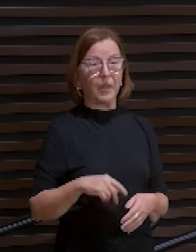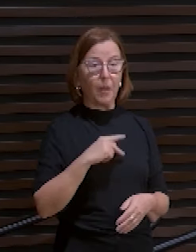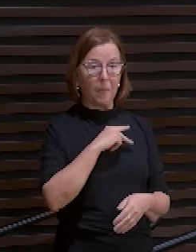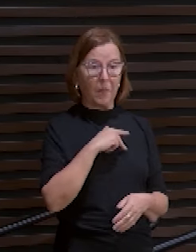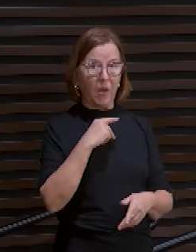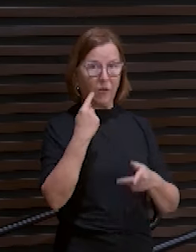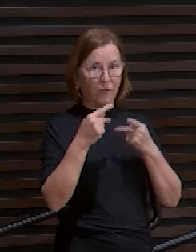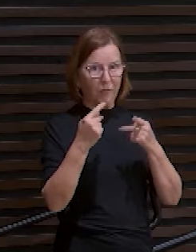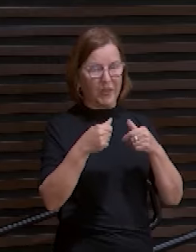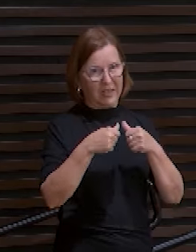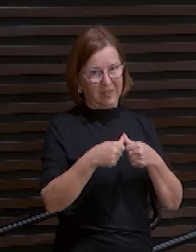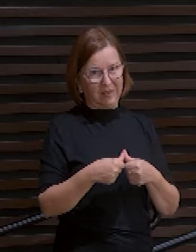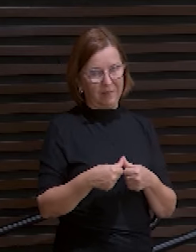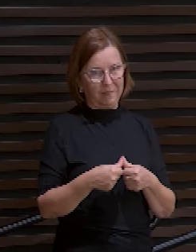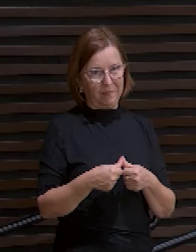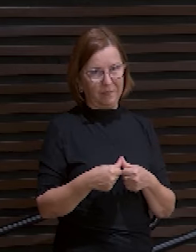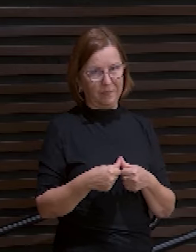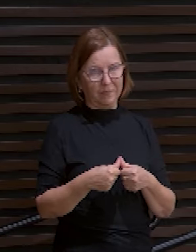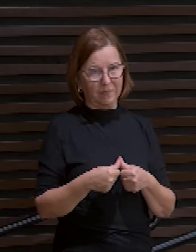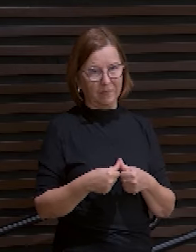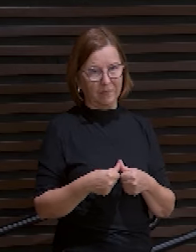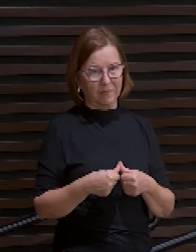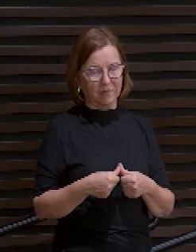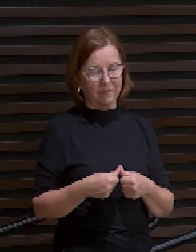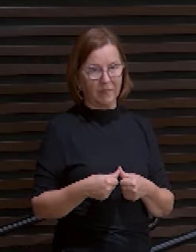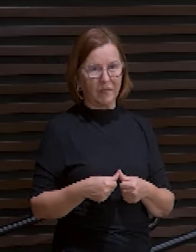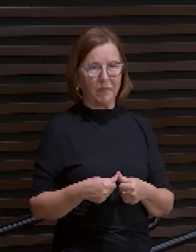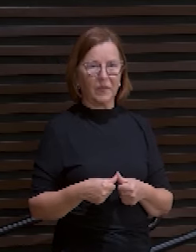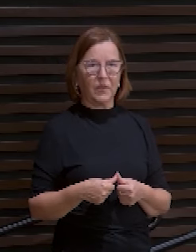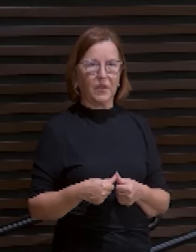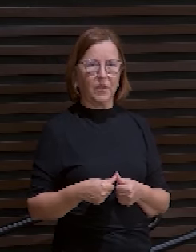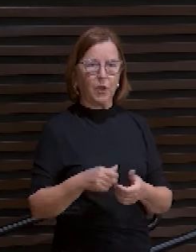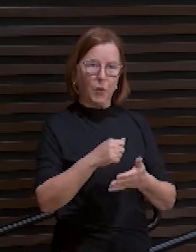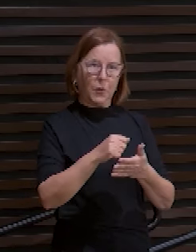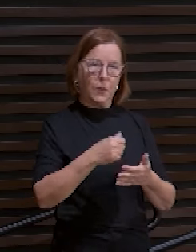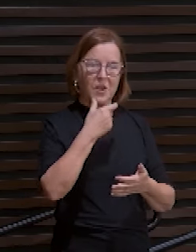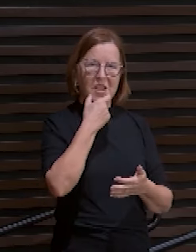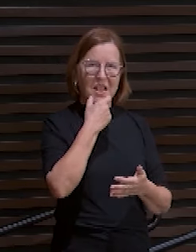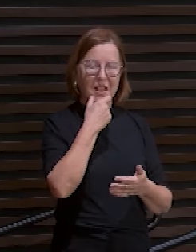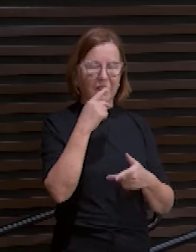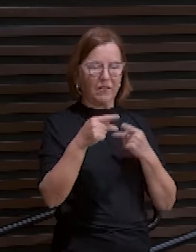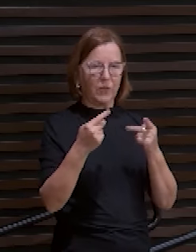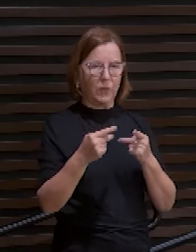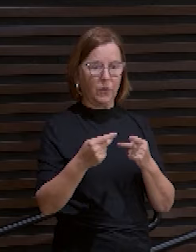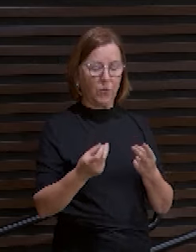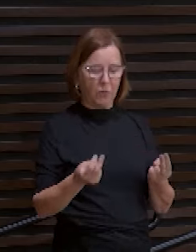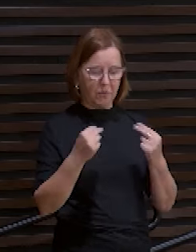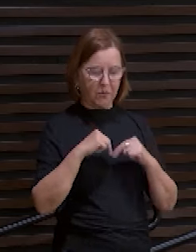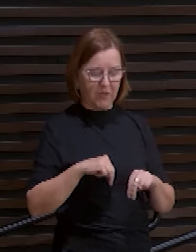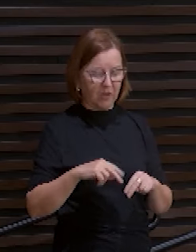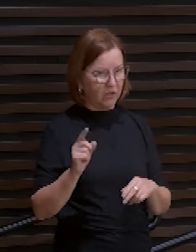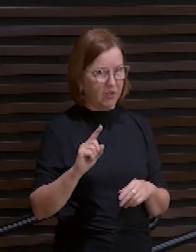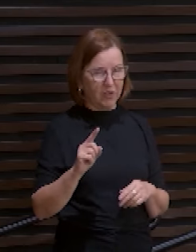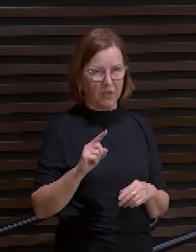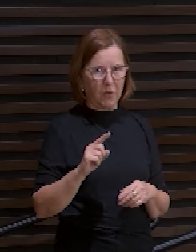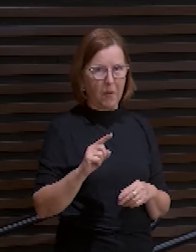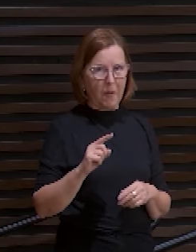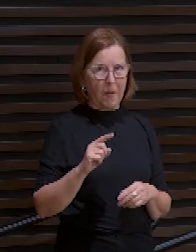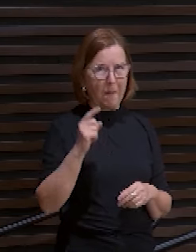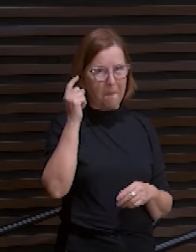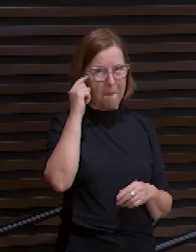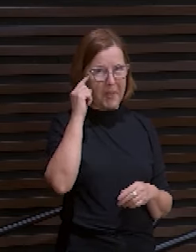isso e CS LS afirmou humildade não é pensar menos em si